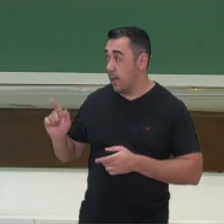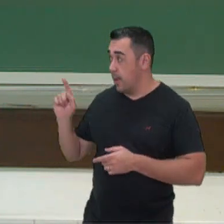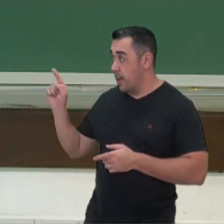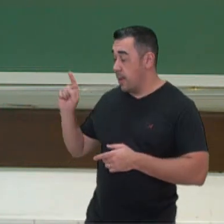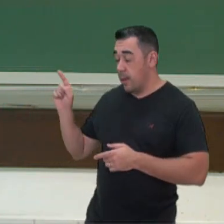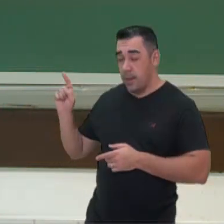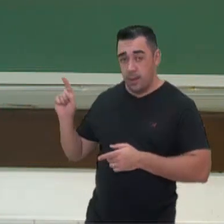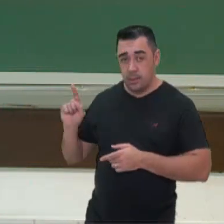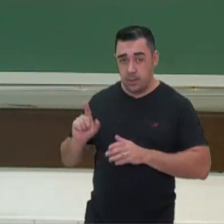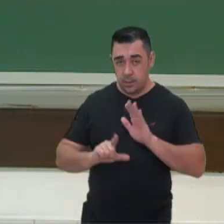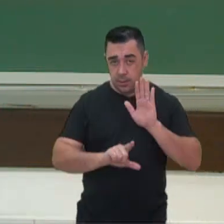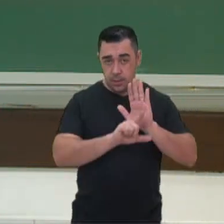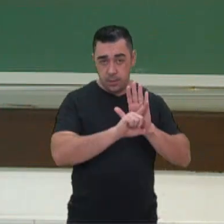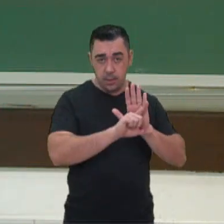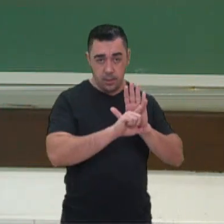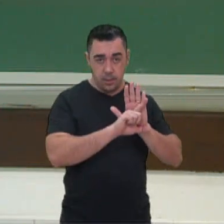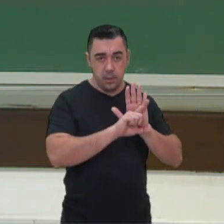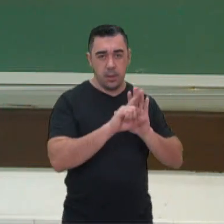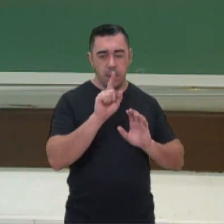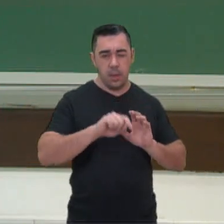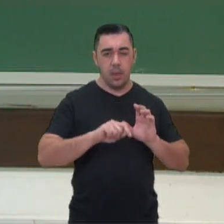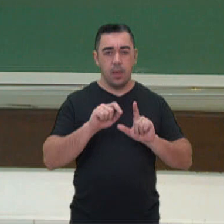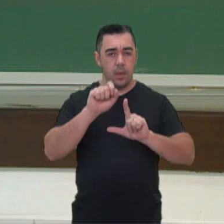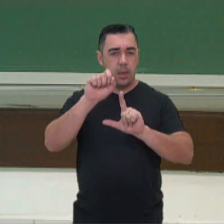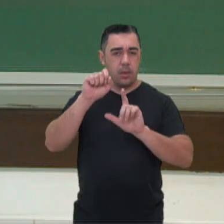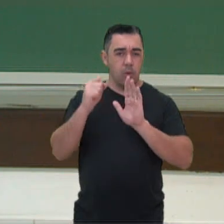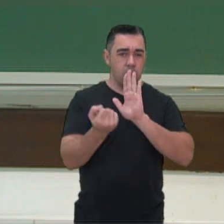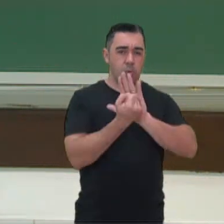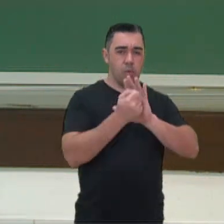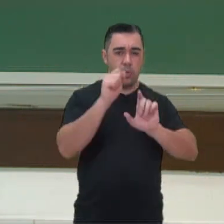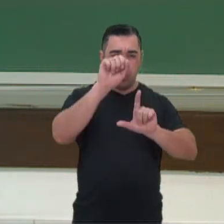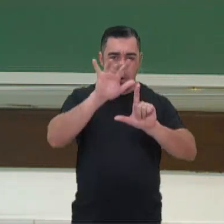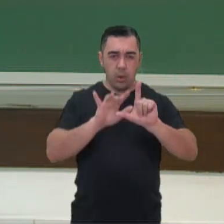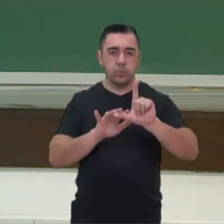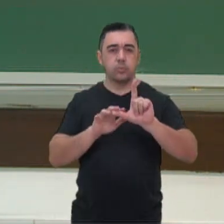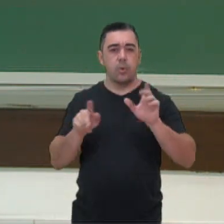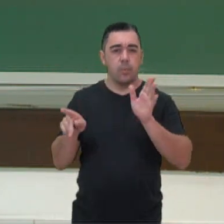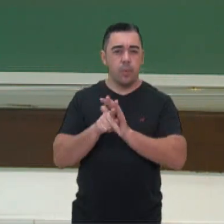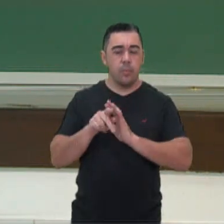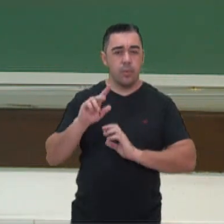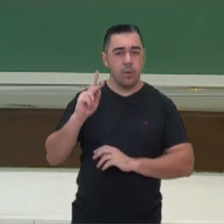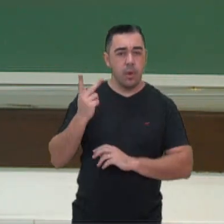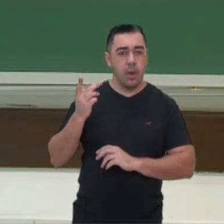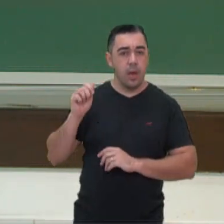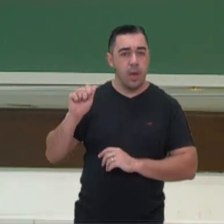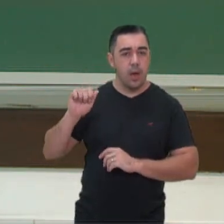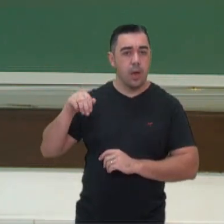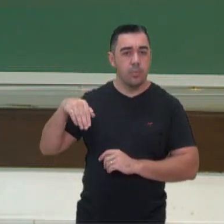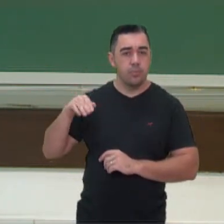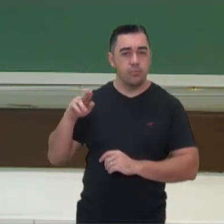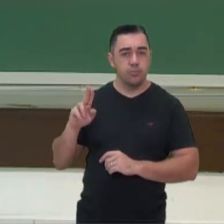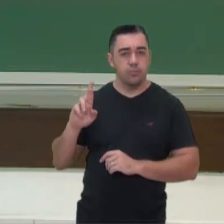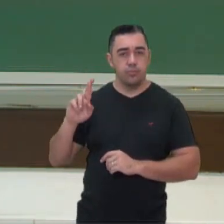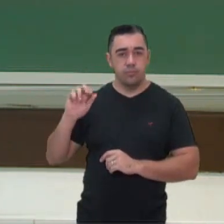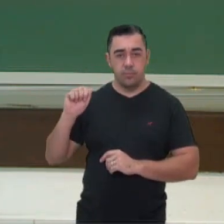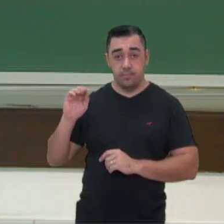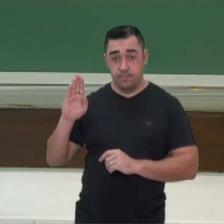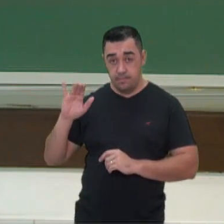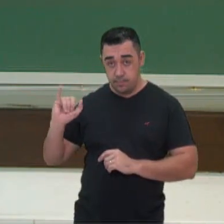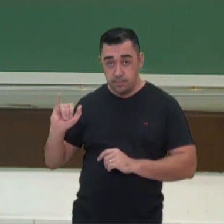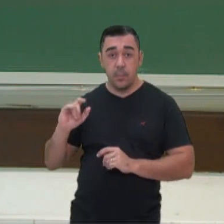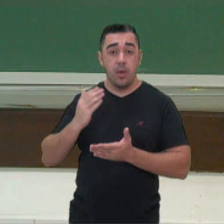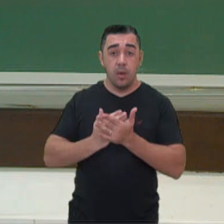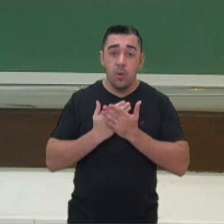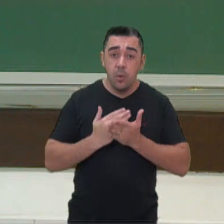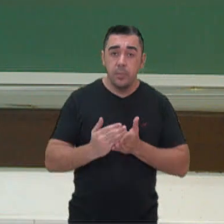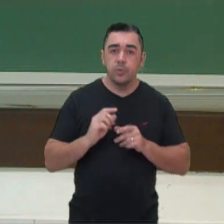que foi encontrado na região do Oriente Médio, percebeu-se um primeiro momento, até então, que o ser humano